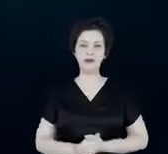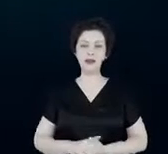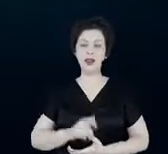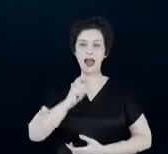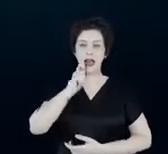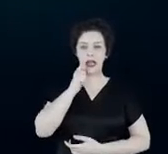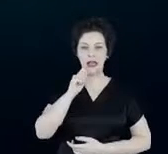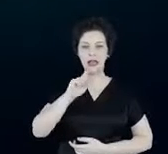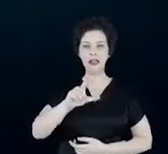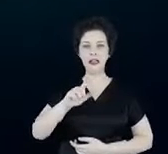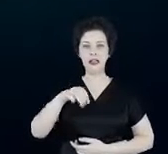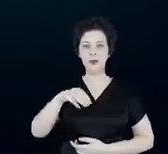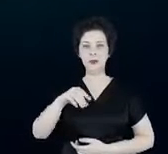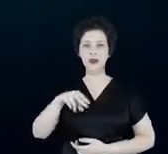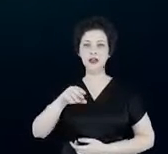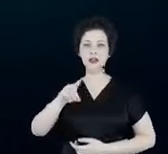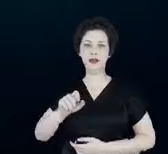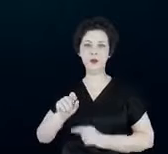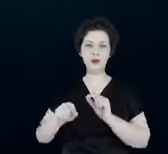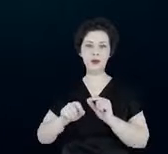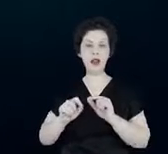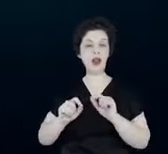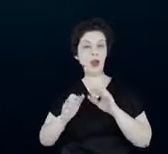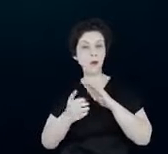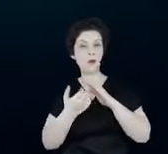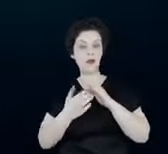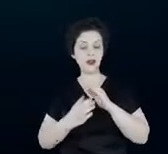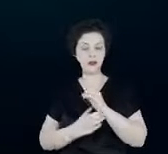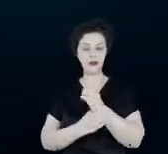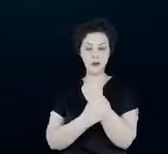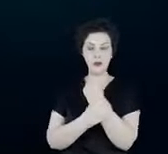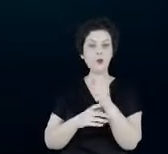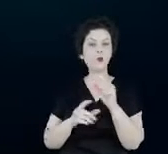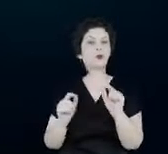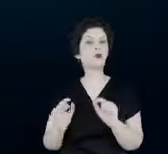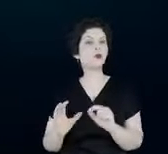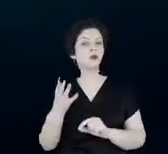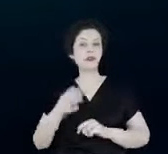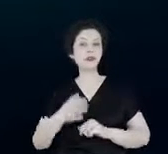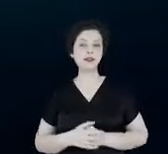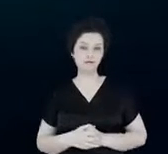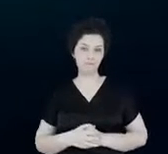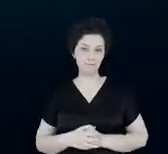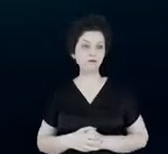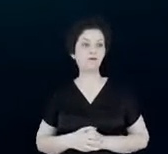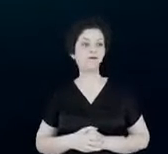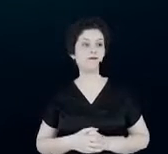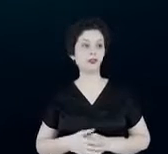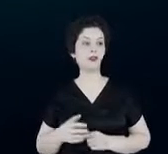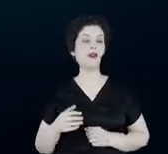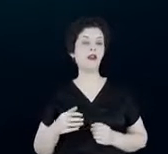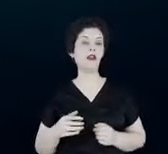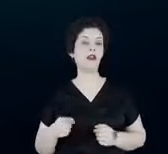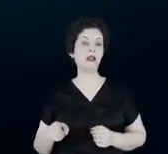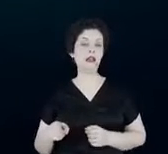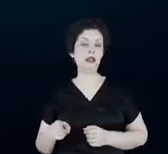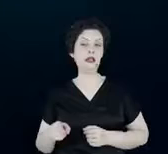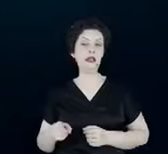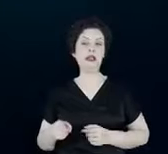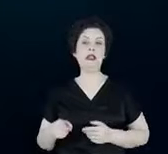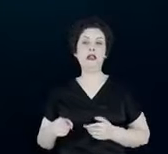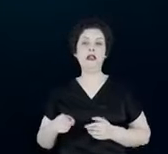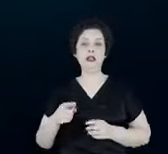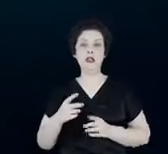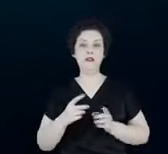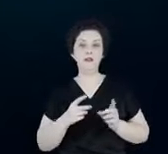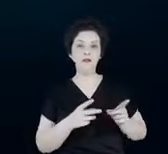né porque ela é uma empresa de Seguros e normalmente acontece com empresas de seguro né você fica alta é você vende uma coisa por